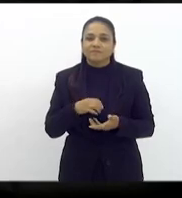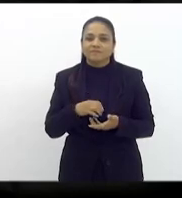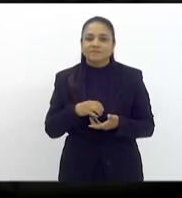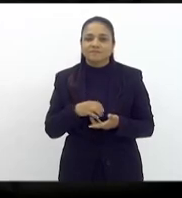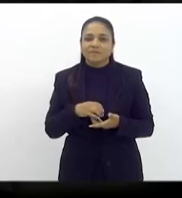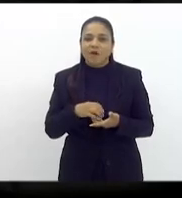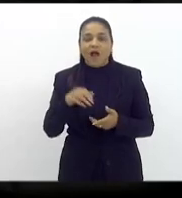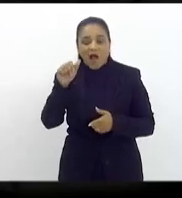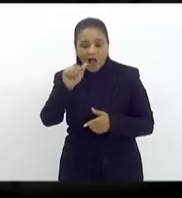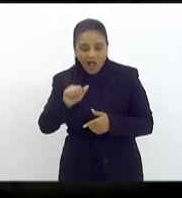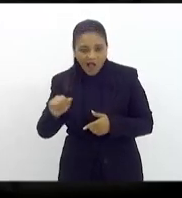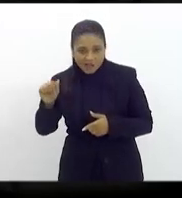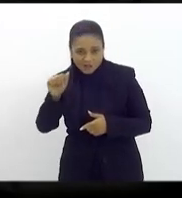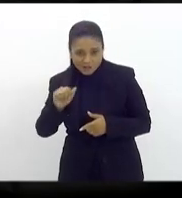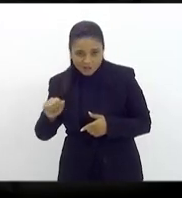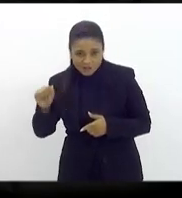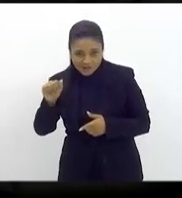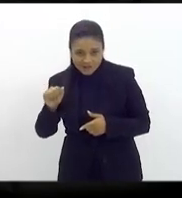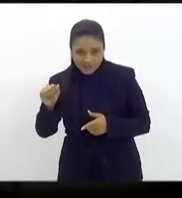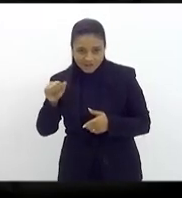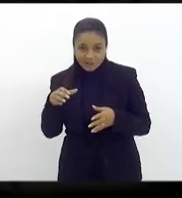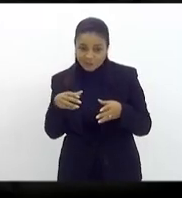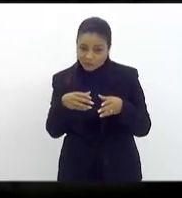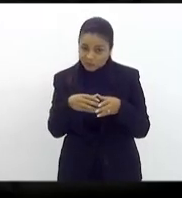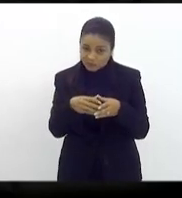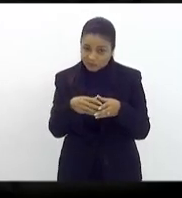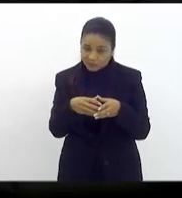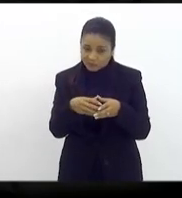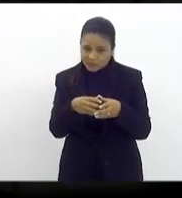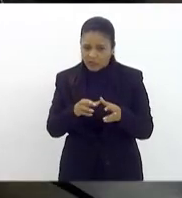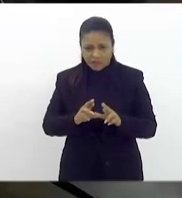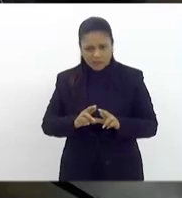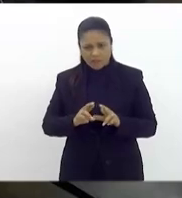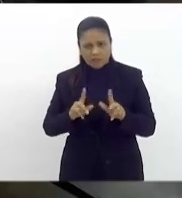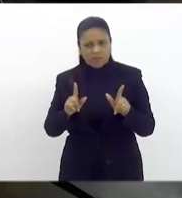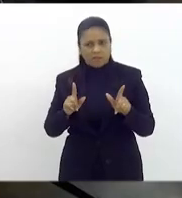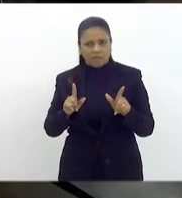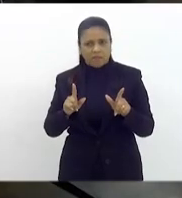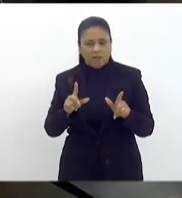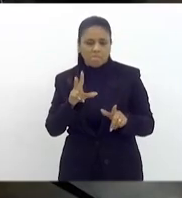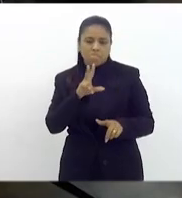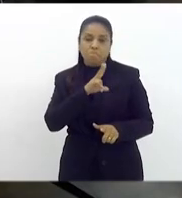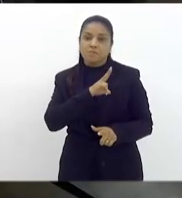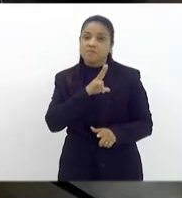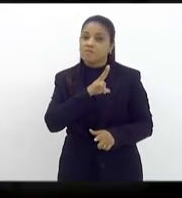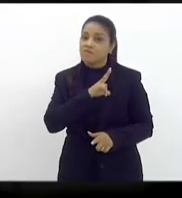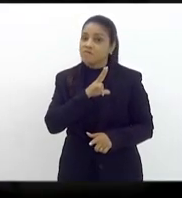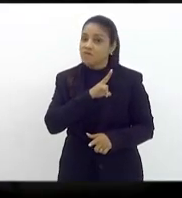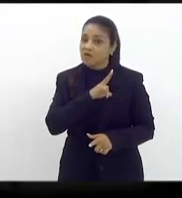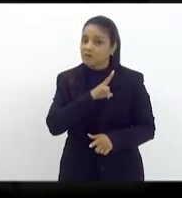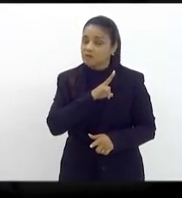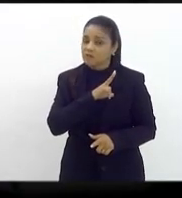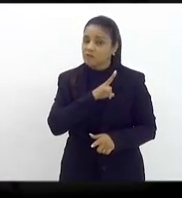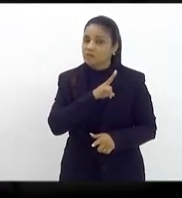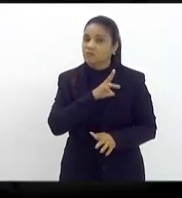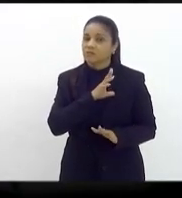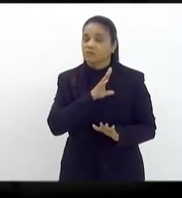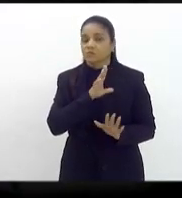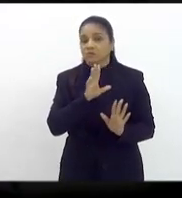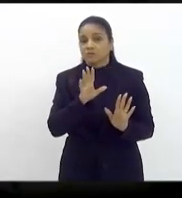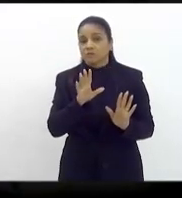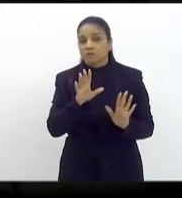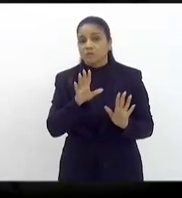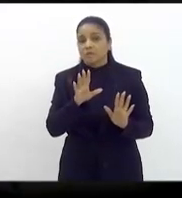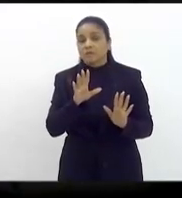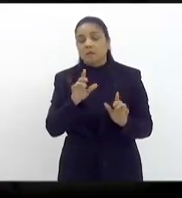se classifica como uma associação de classe. Não. Né? Não? Não. Não é uma associação. Natureza privada. Natureza privada, sim, mas ela pode